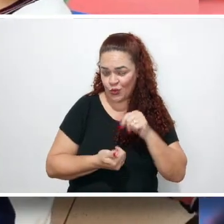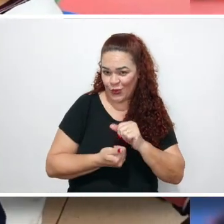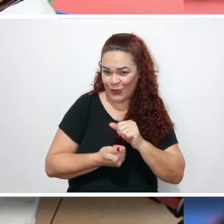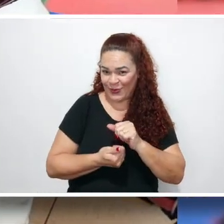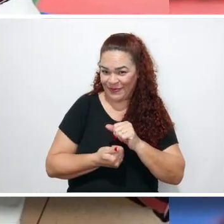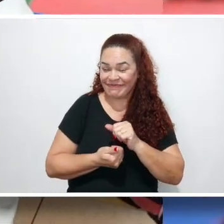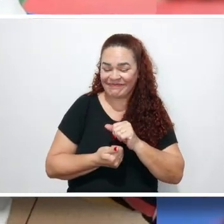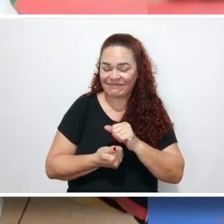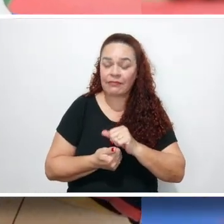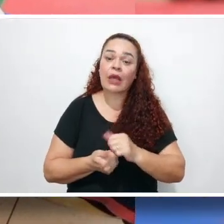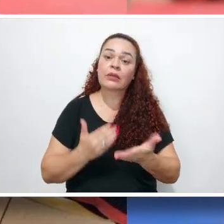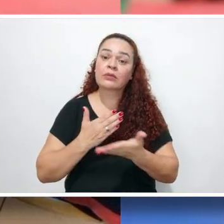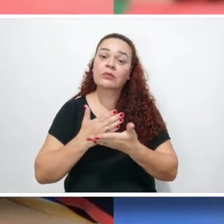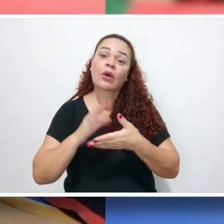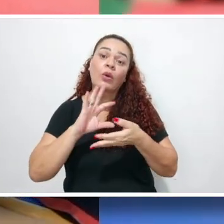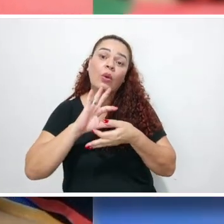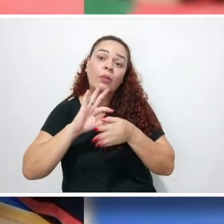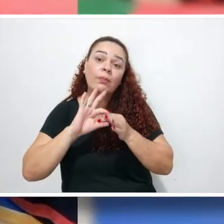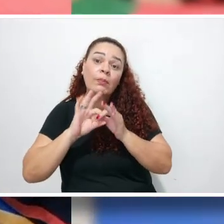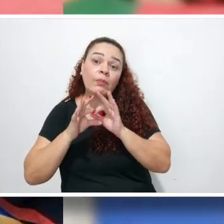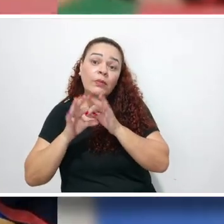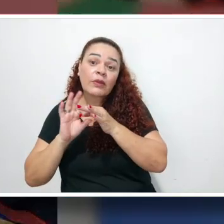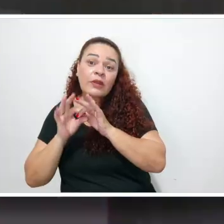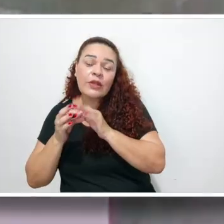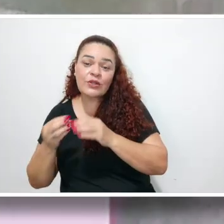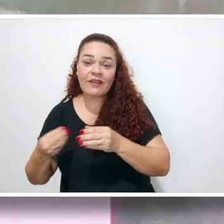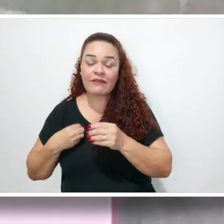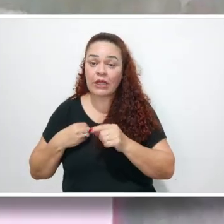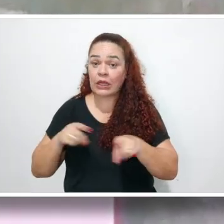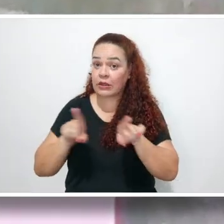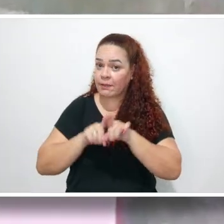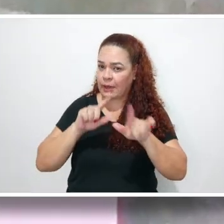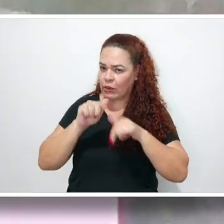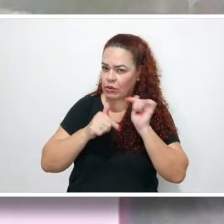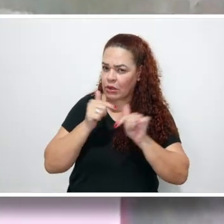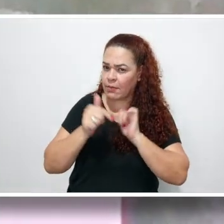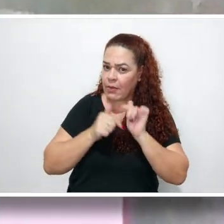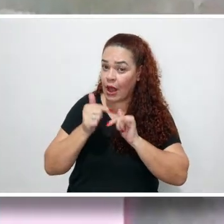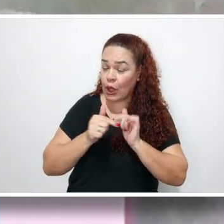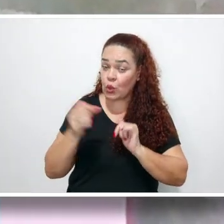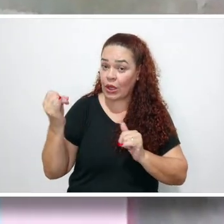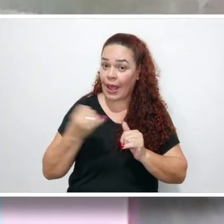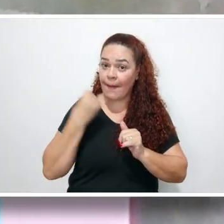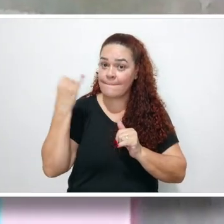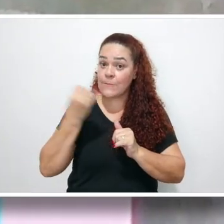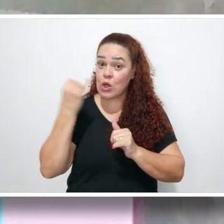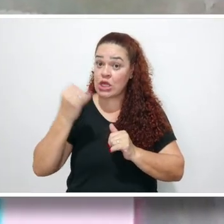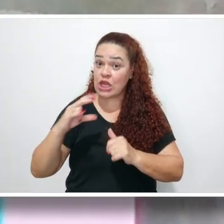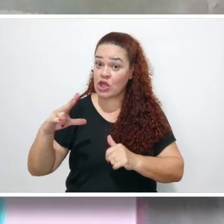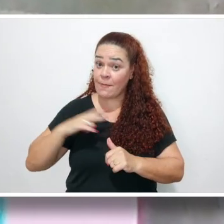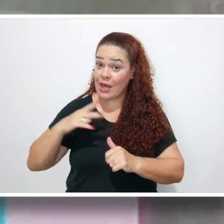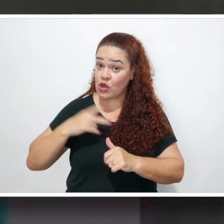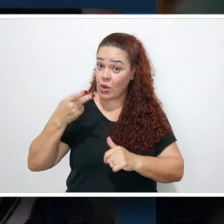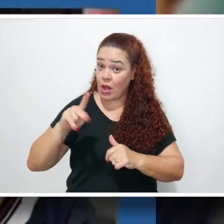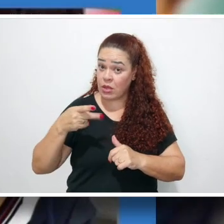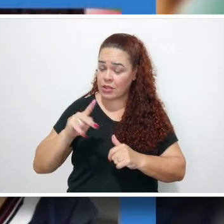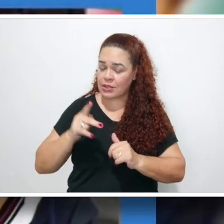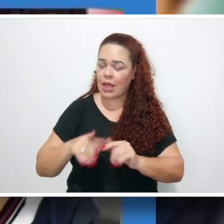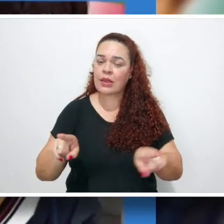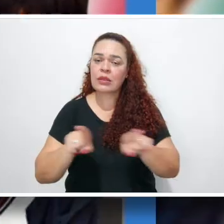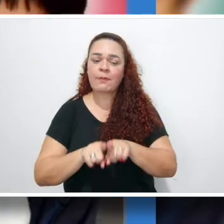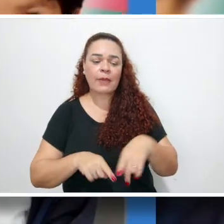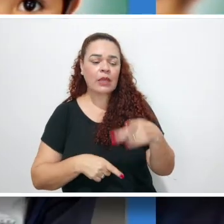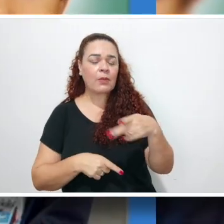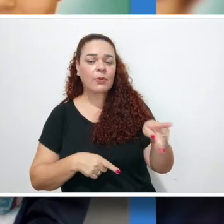mundo. Nesse contexto da vida, trabalhamos também um ponto relevante que se refere às histórias pessoais das